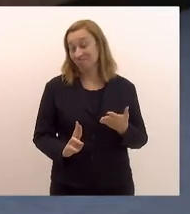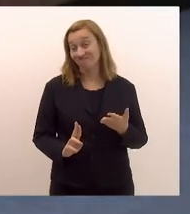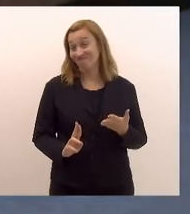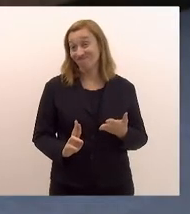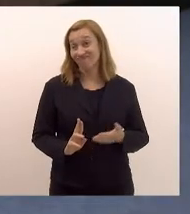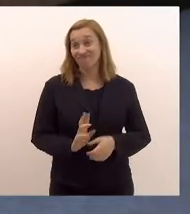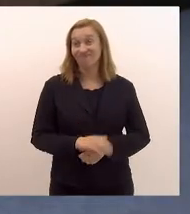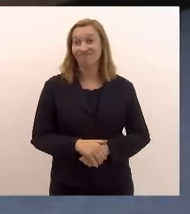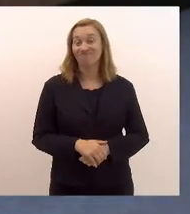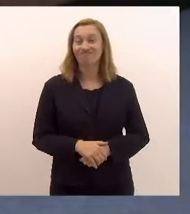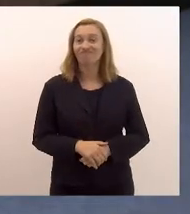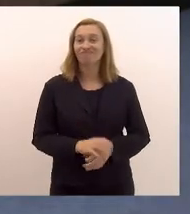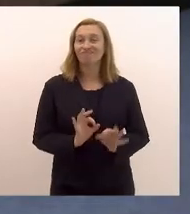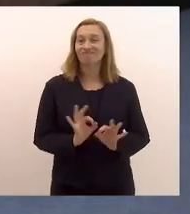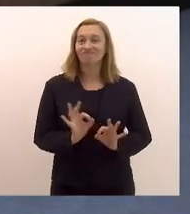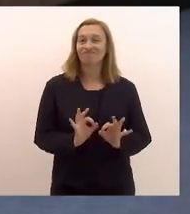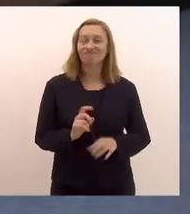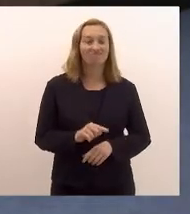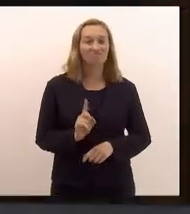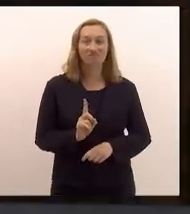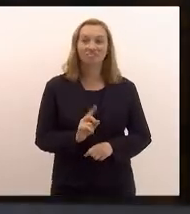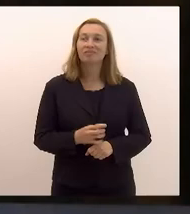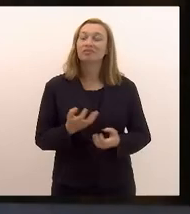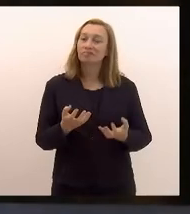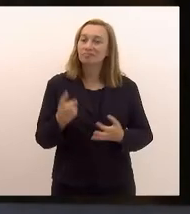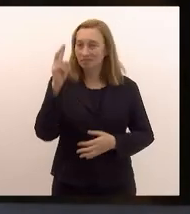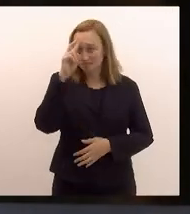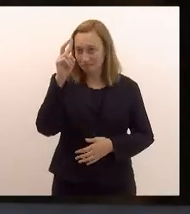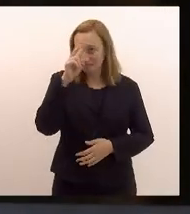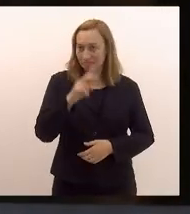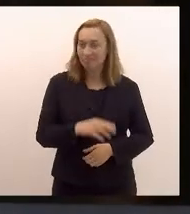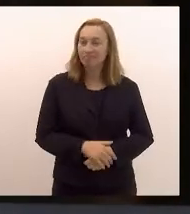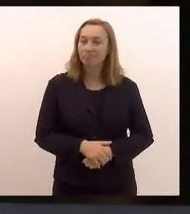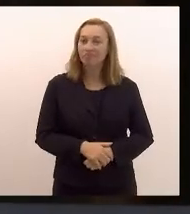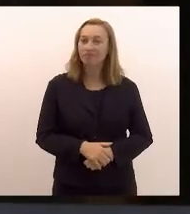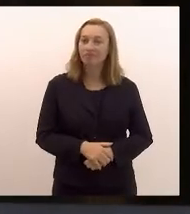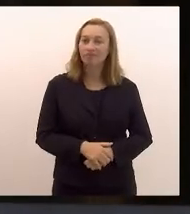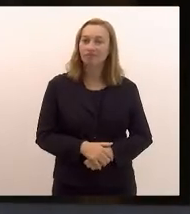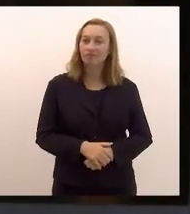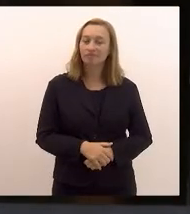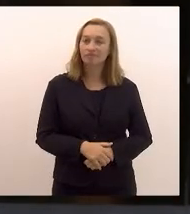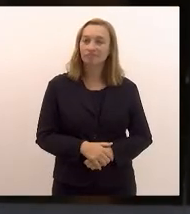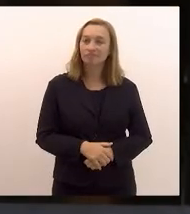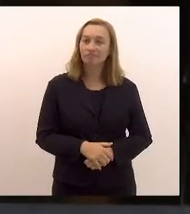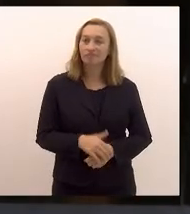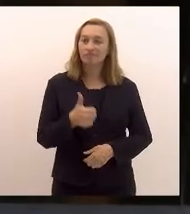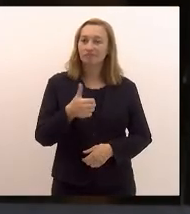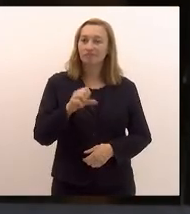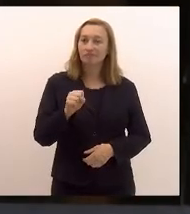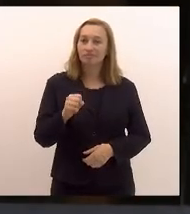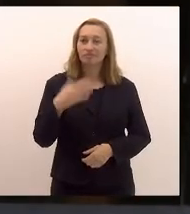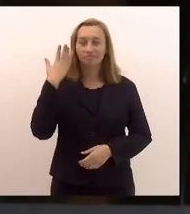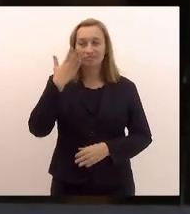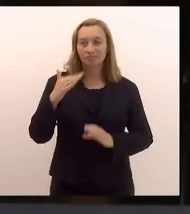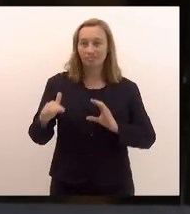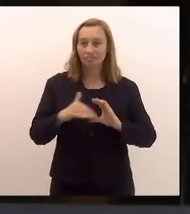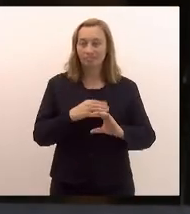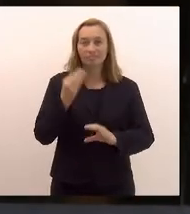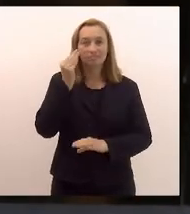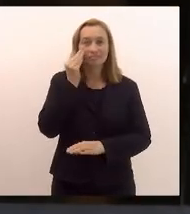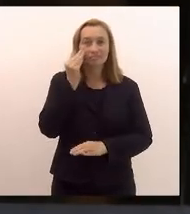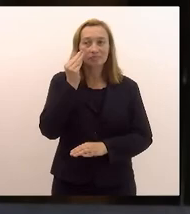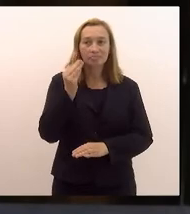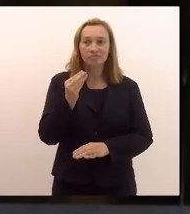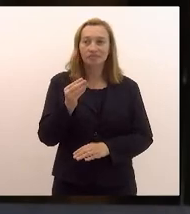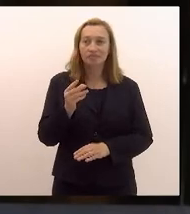o discurso que prepararam aqui mas eu quero lembrar está aqui Já mandou 18 mensagem para mim a Mônica